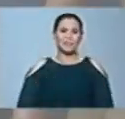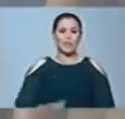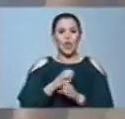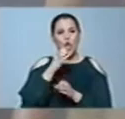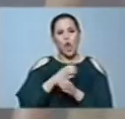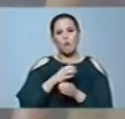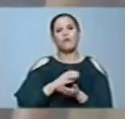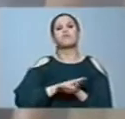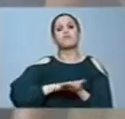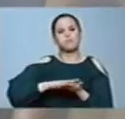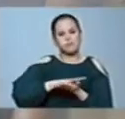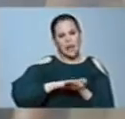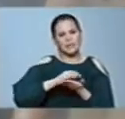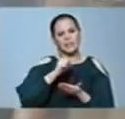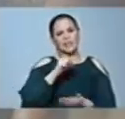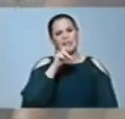boa camada generosa